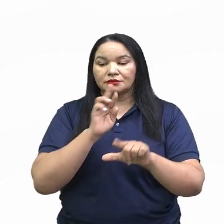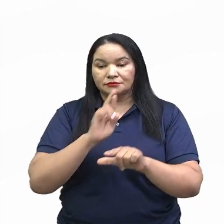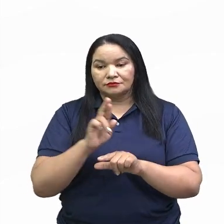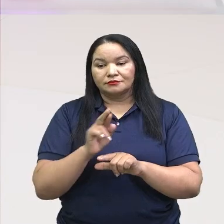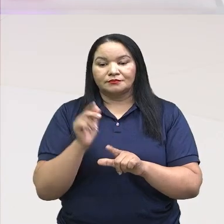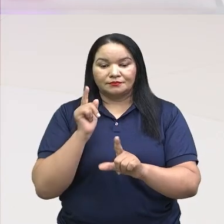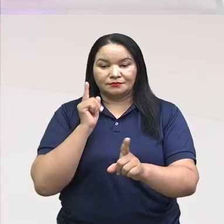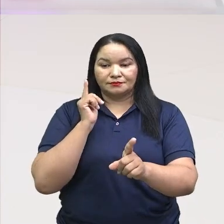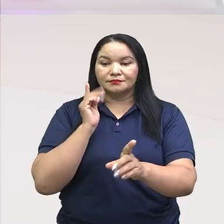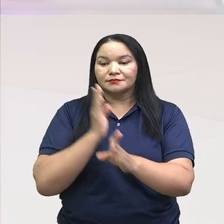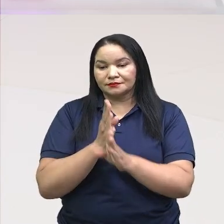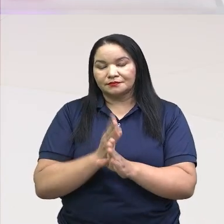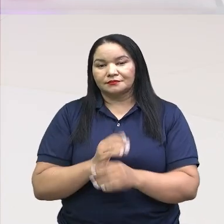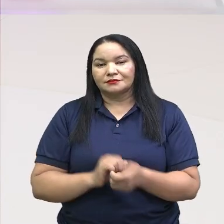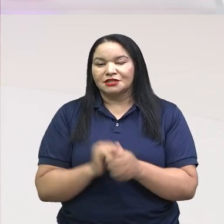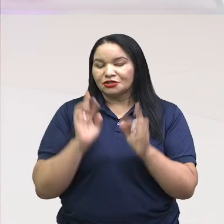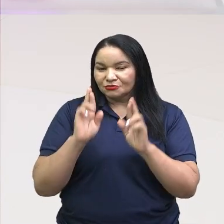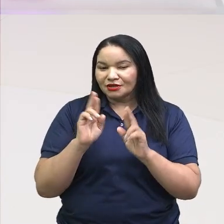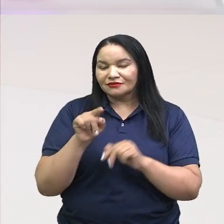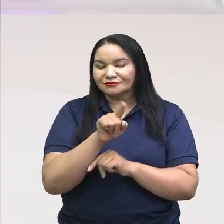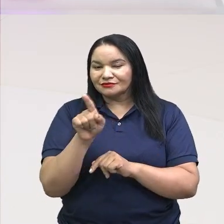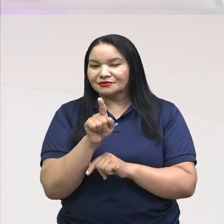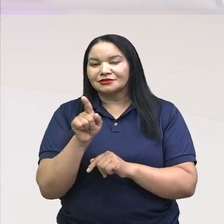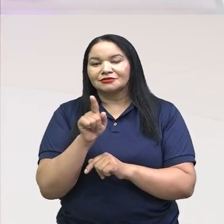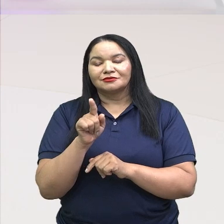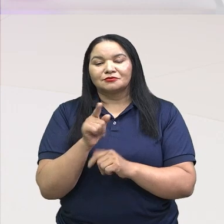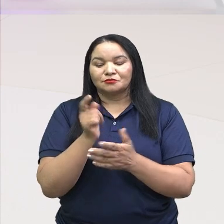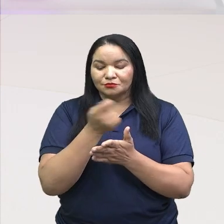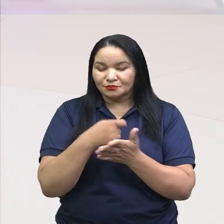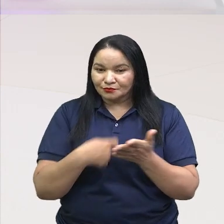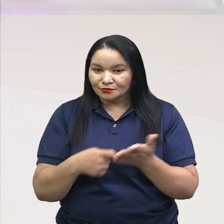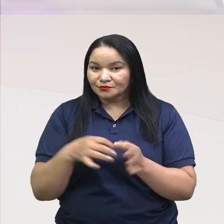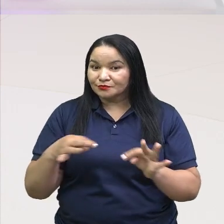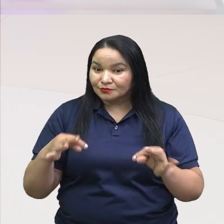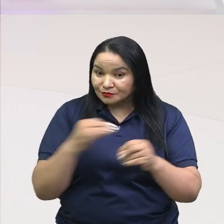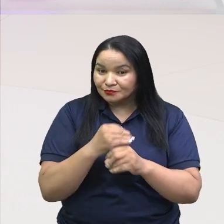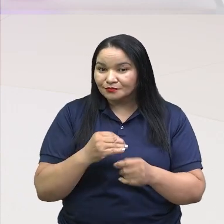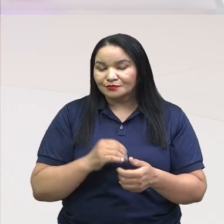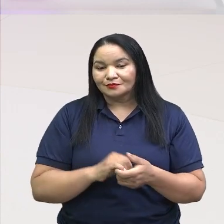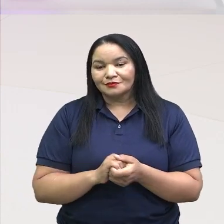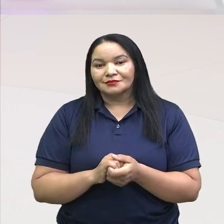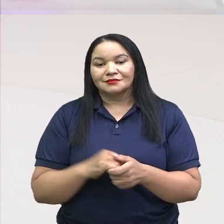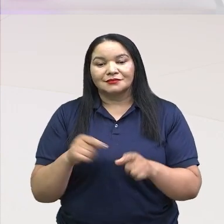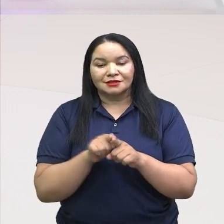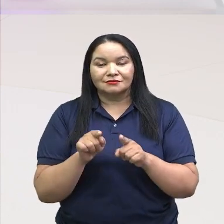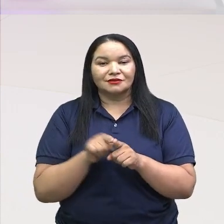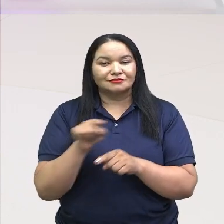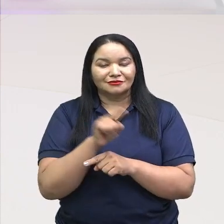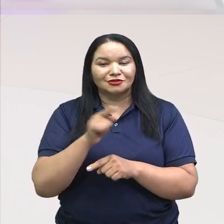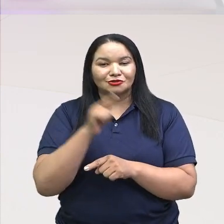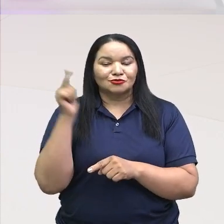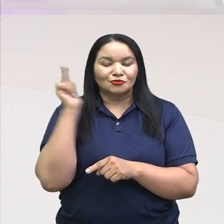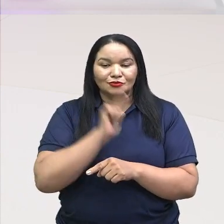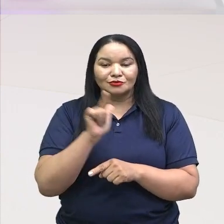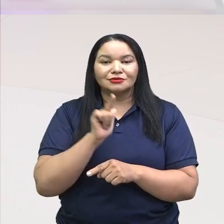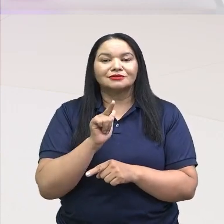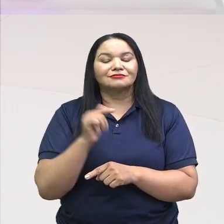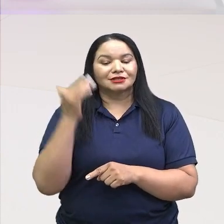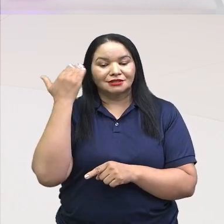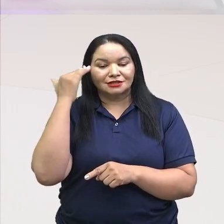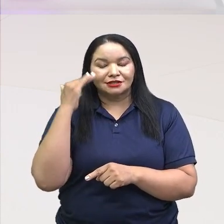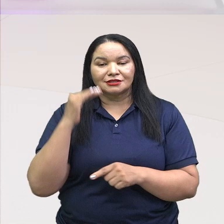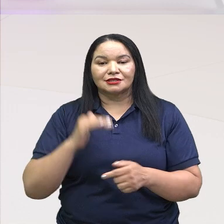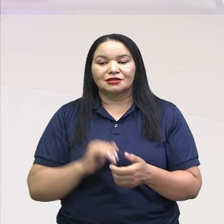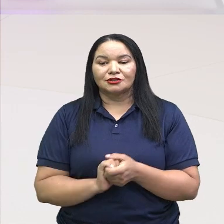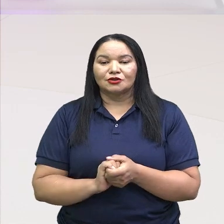bem? Então, espero que você tenha aí realizado todas as anotações, não é? Que você tenha conseguido ali entender